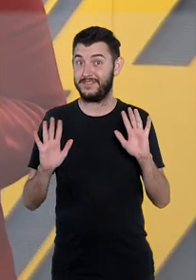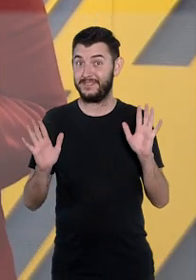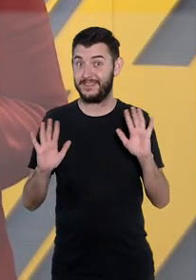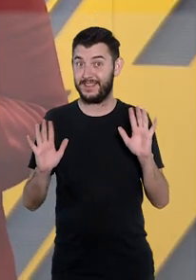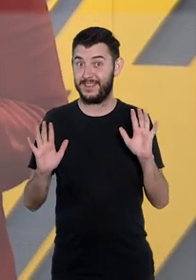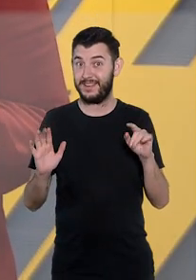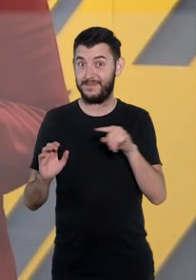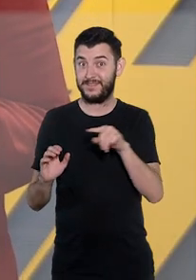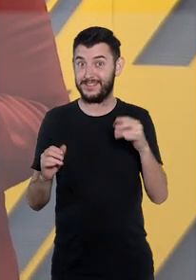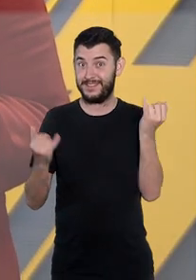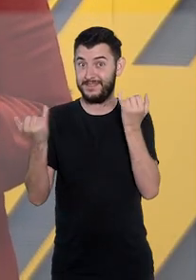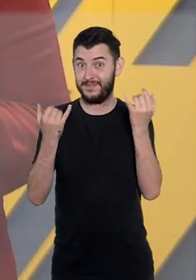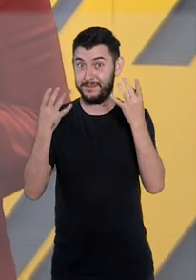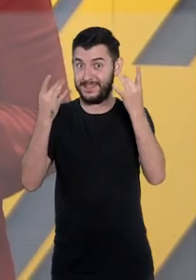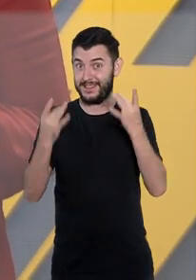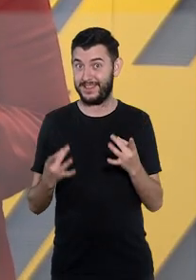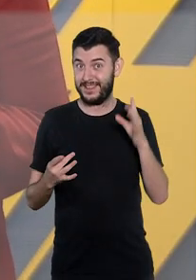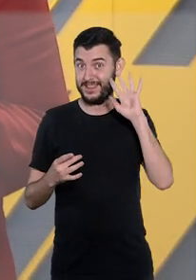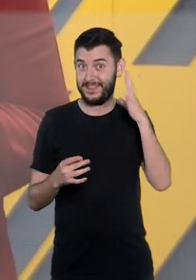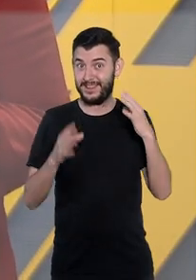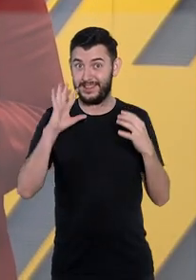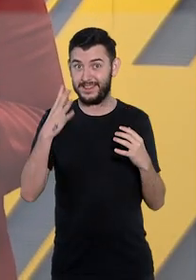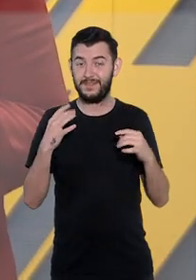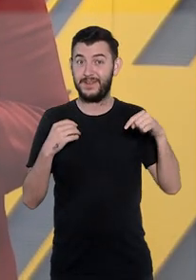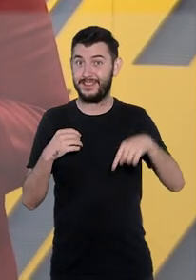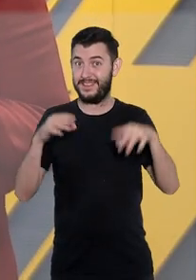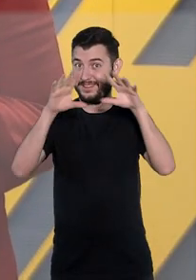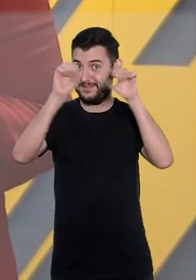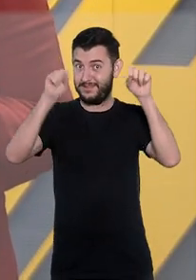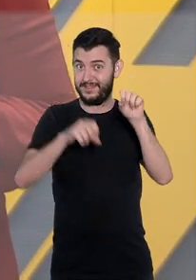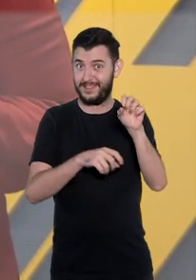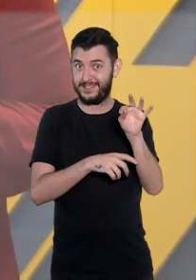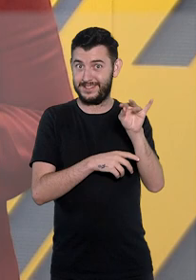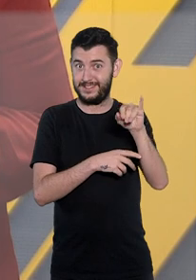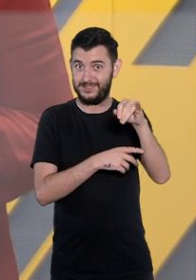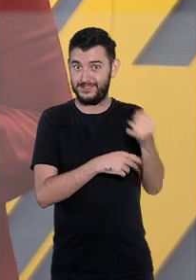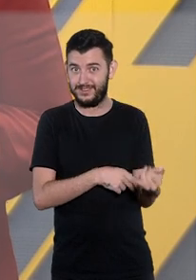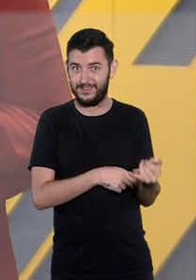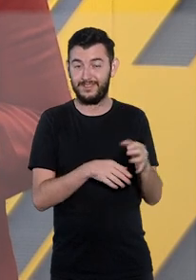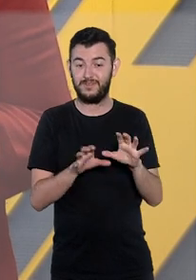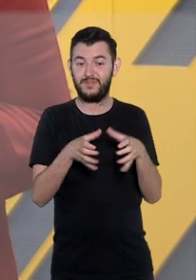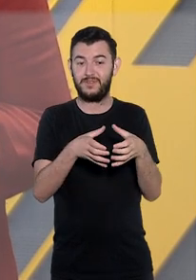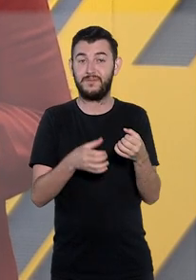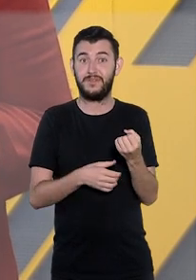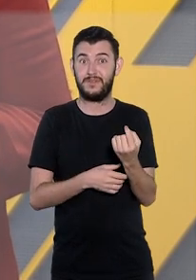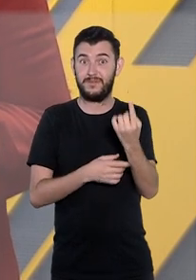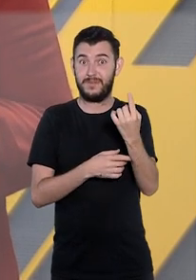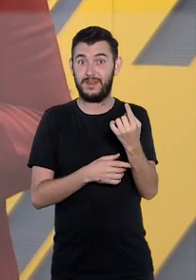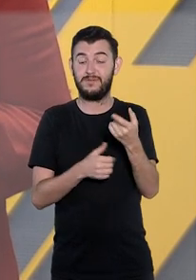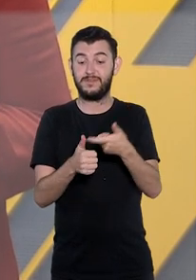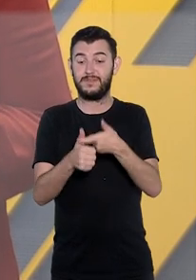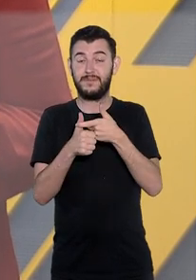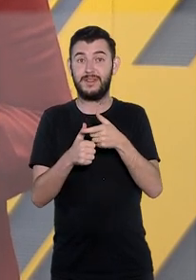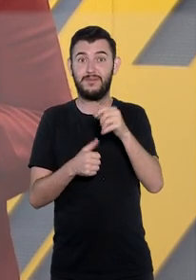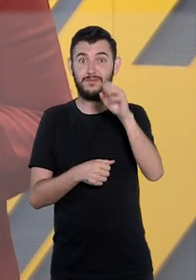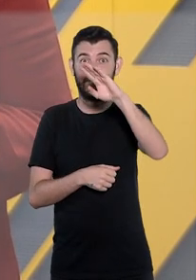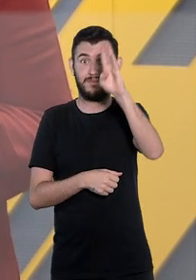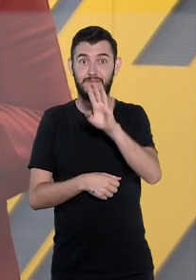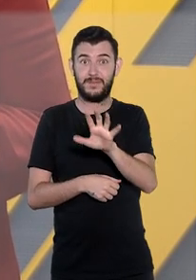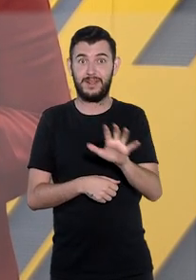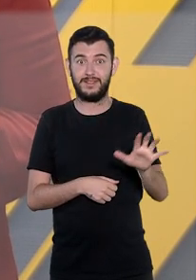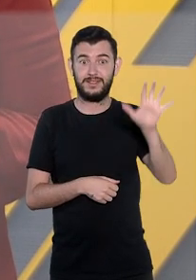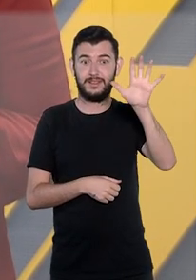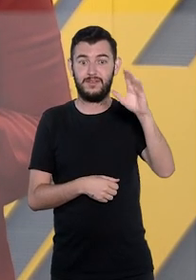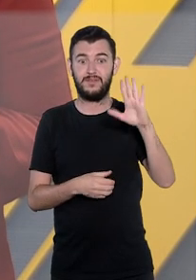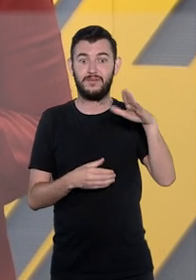Olá, conheça algumas das recentes decisões do STJ. A primeira sessão suspendeu em todo o país a tramitação das